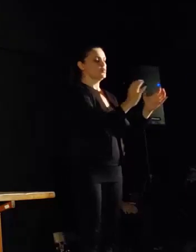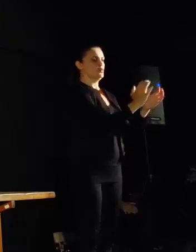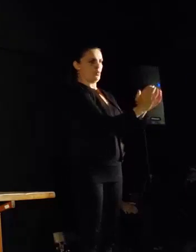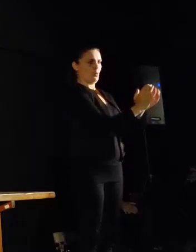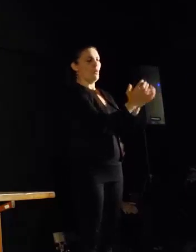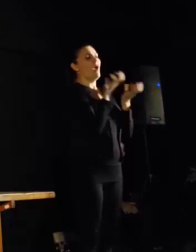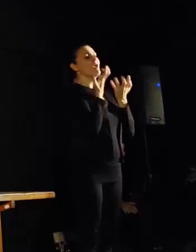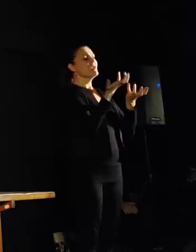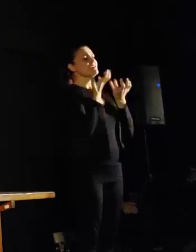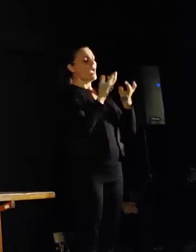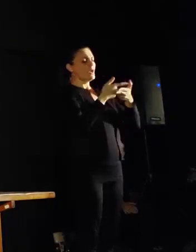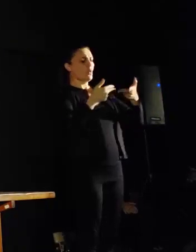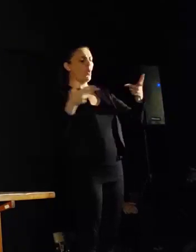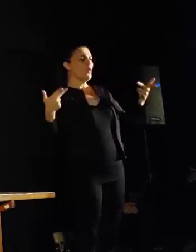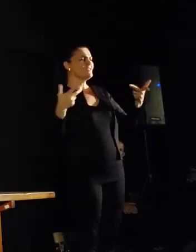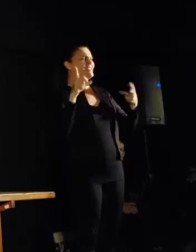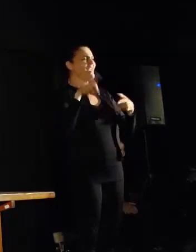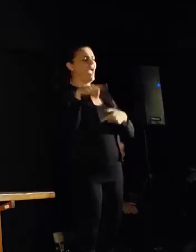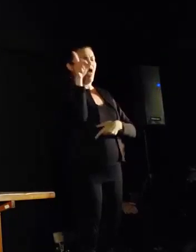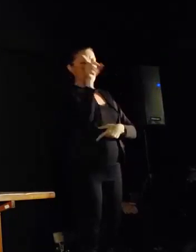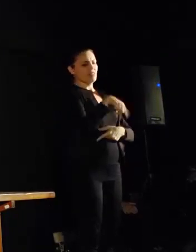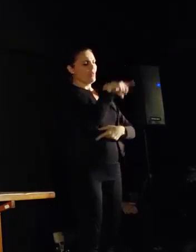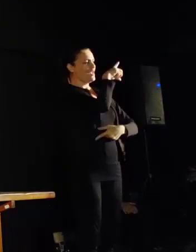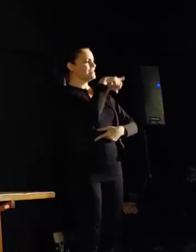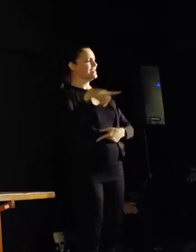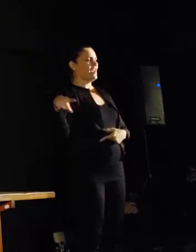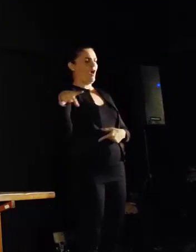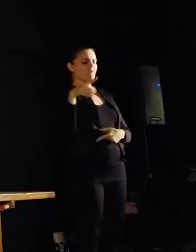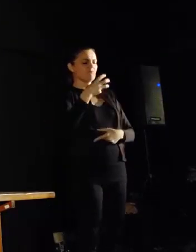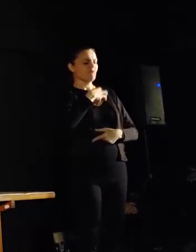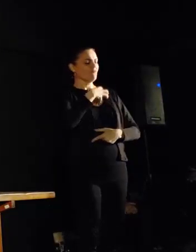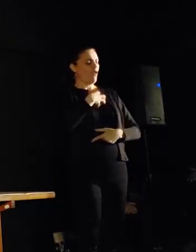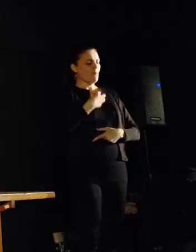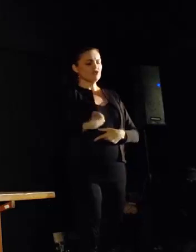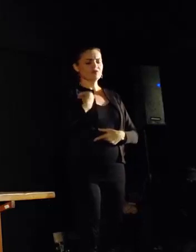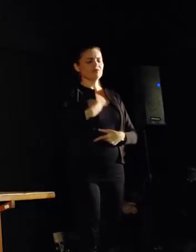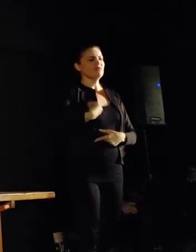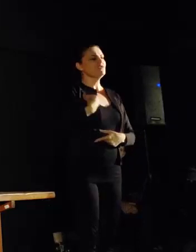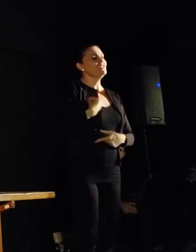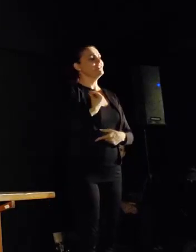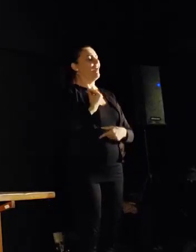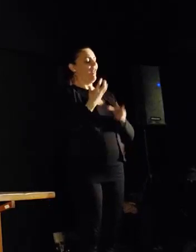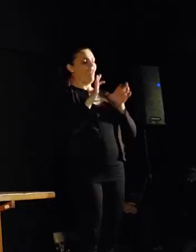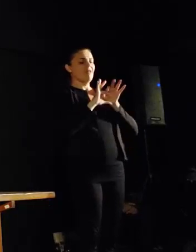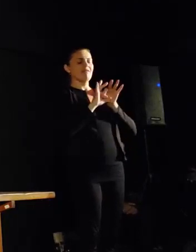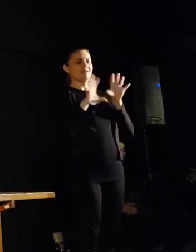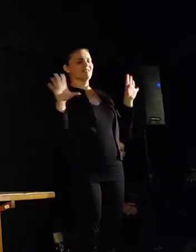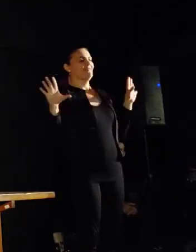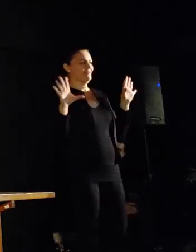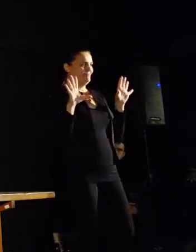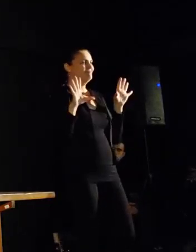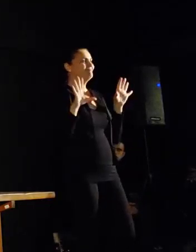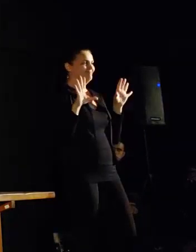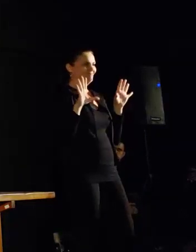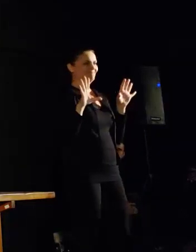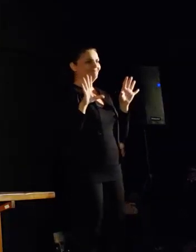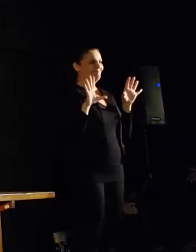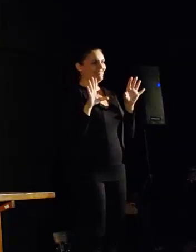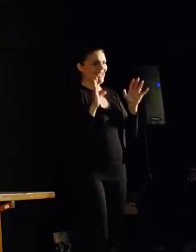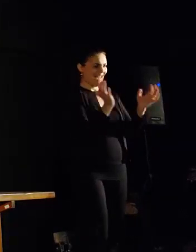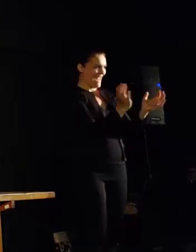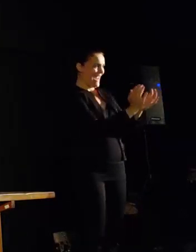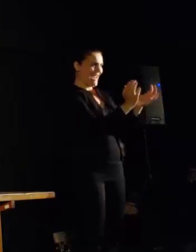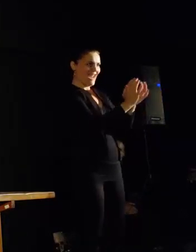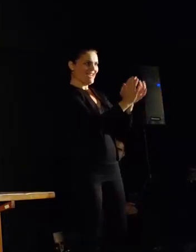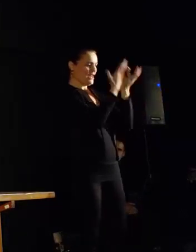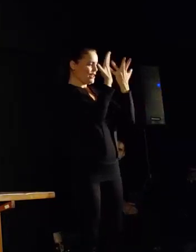uma anulação de toda e qualquer forma de vida que nós entendemos como uma forma de vida minimamente livre. Certo? E a política nunca